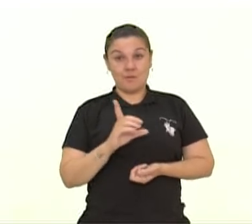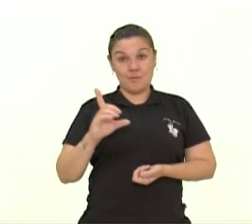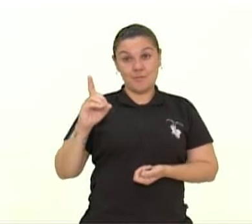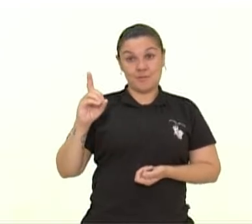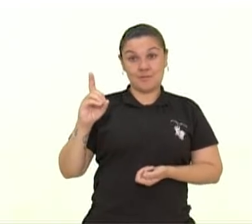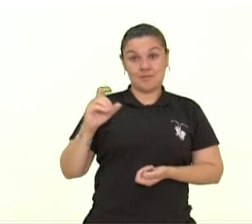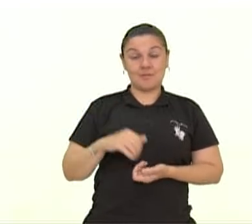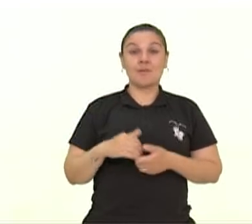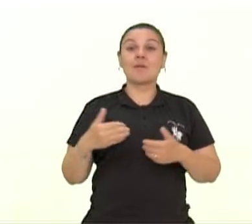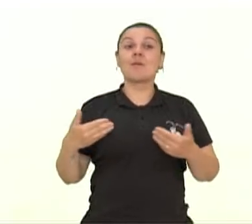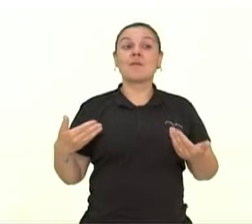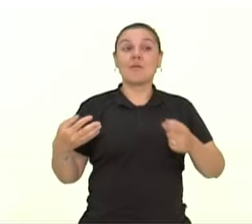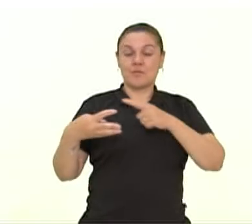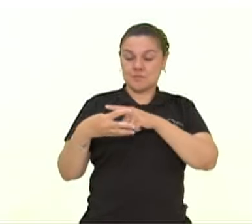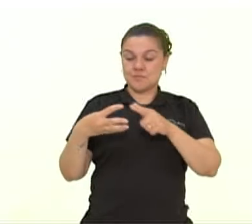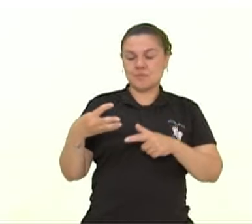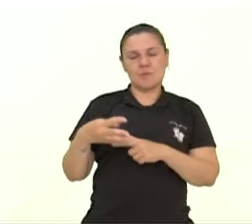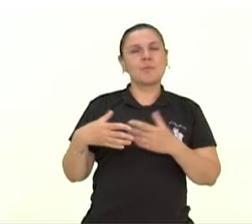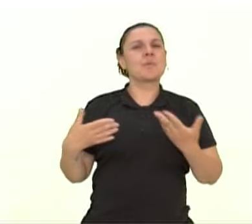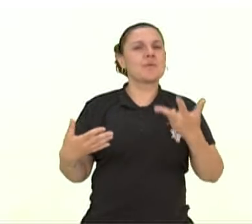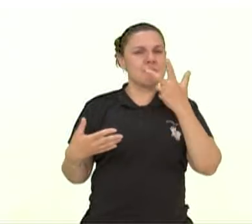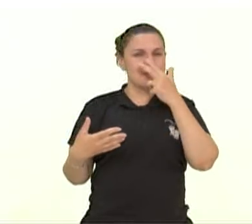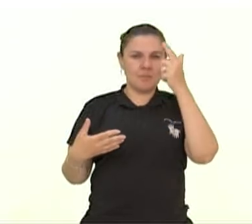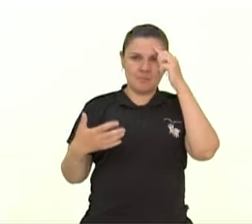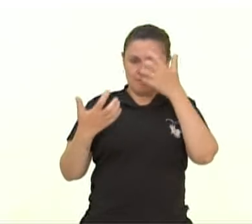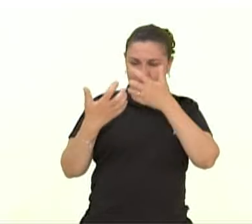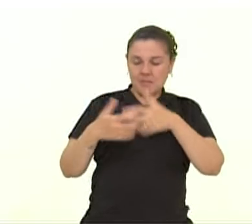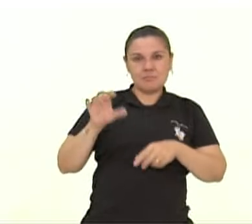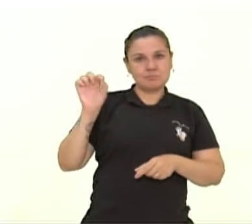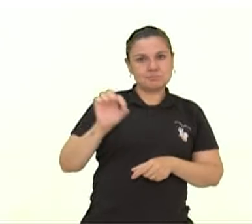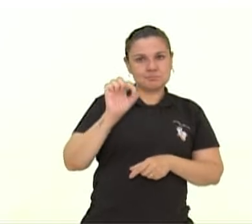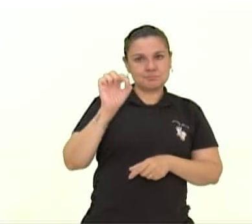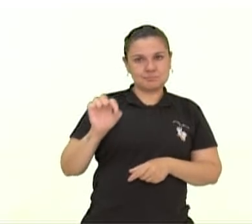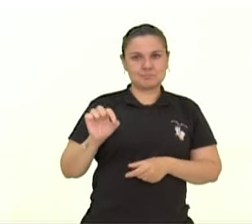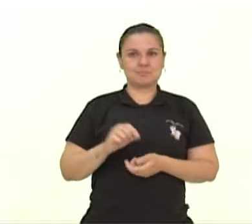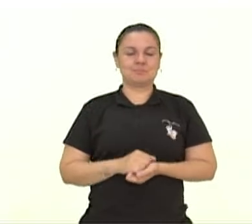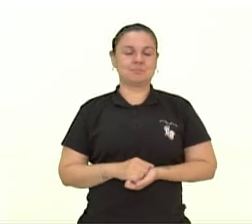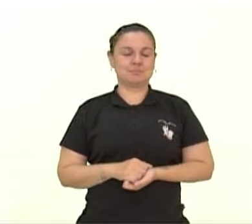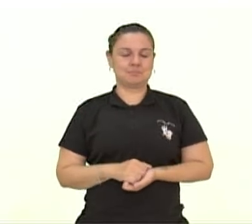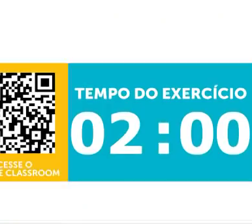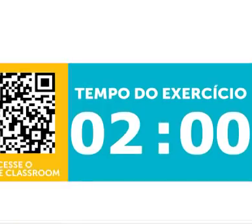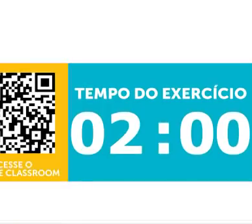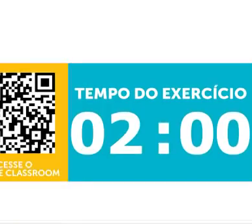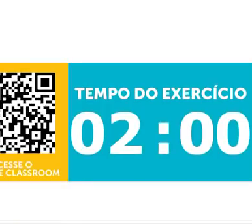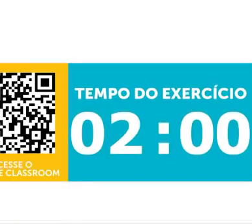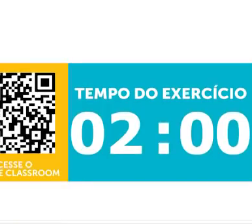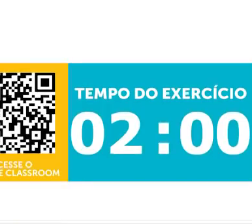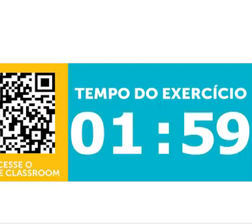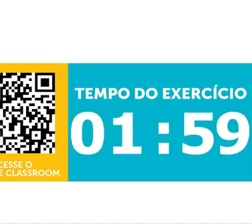de um texto narrativo. O que vocês acham? Pensem e assinalem uma das alternativas.